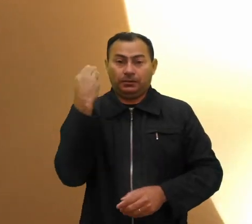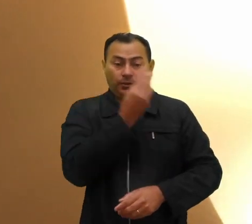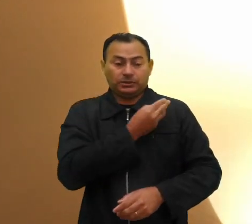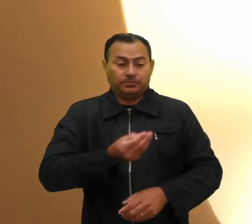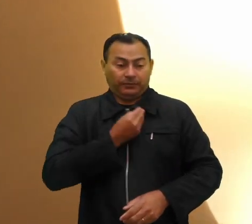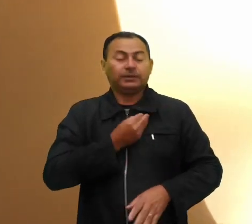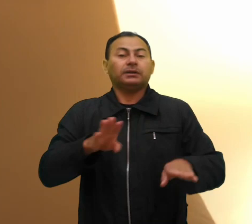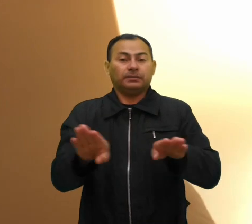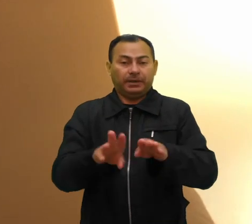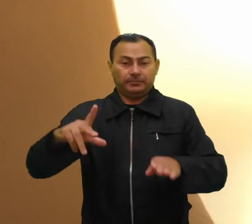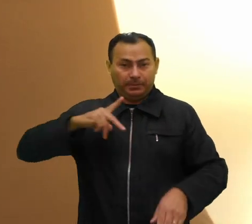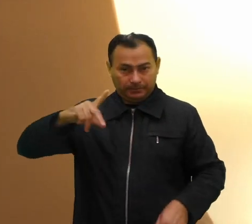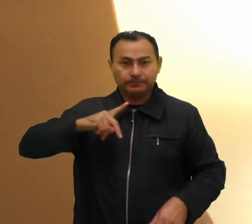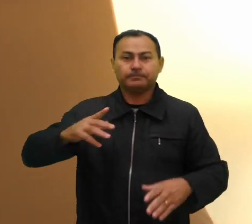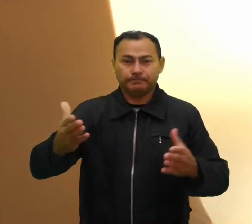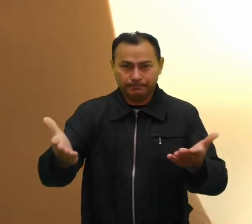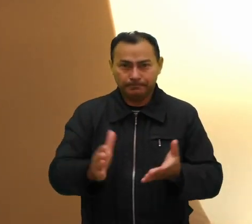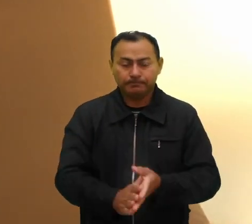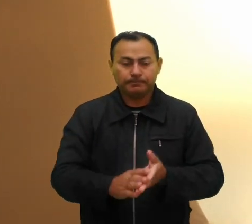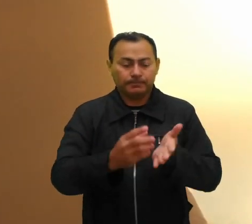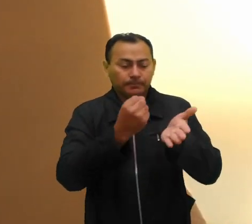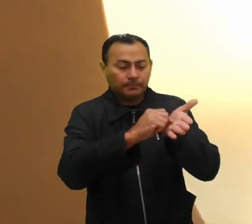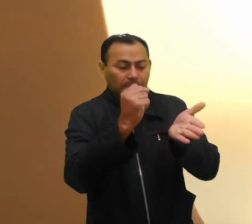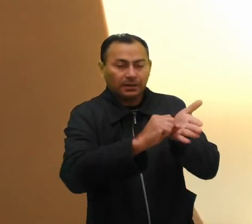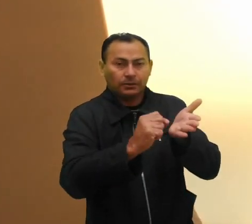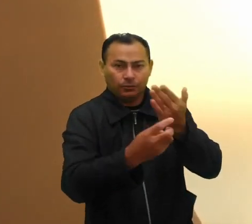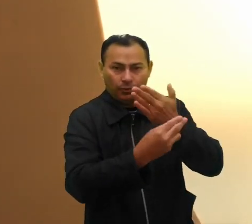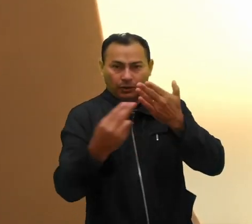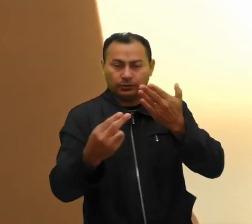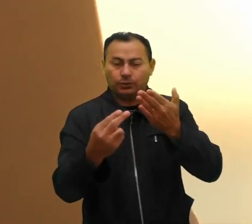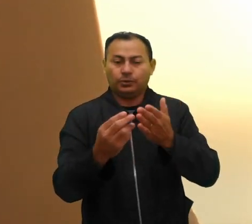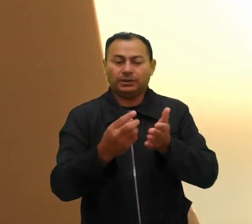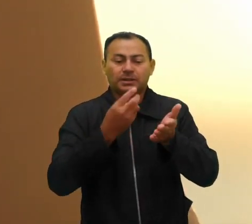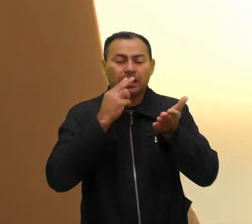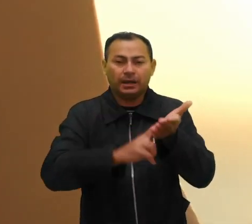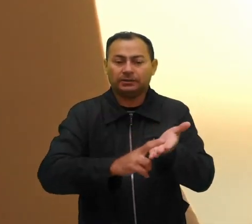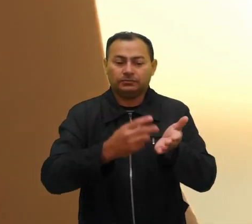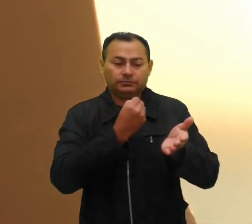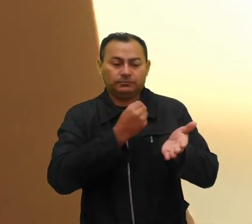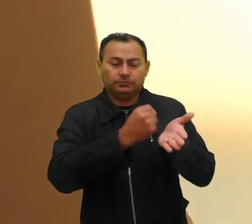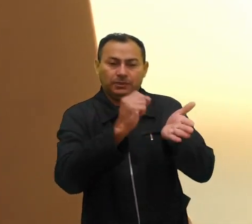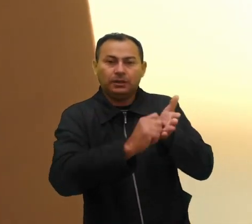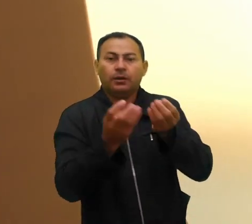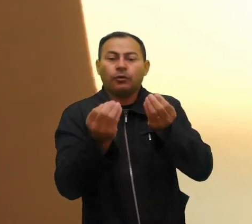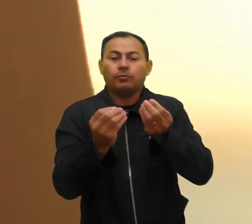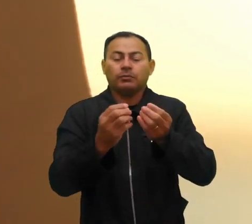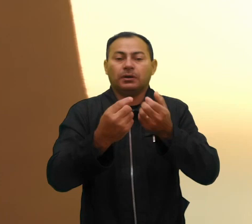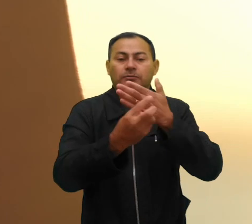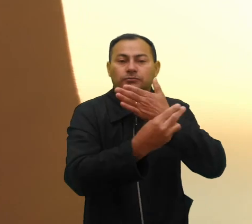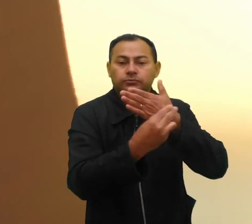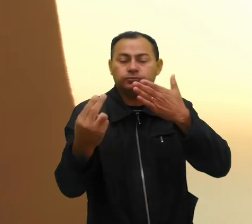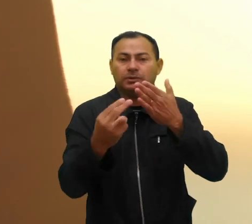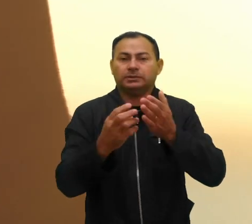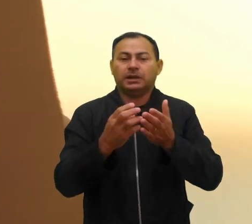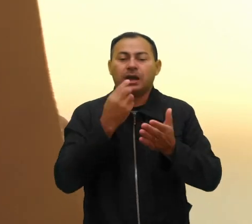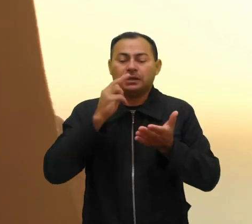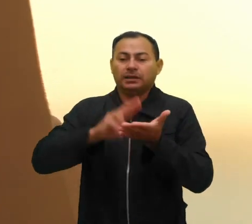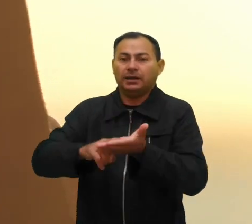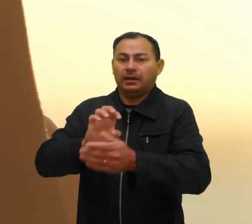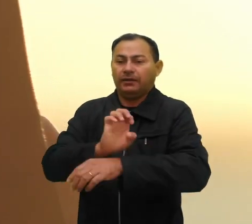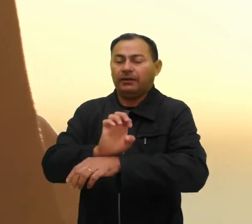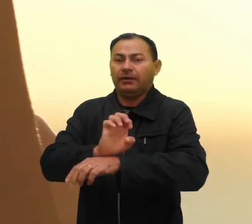nossa vida particular. O autor destas cartas não foi um instrumento para escrever como foram os autores das cartas de